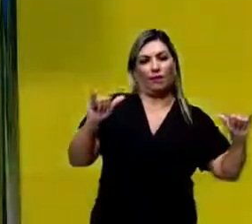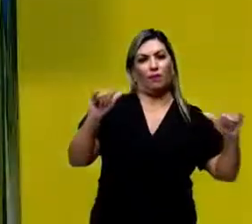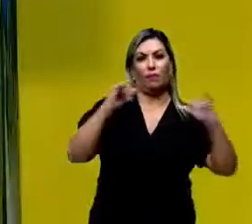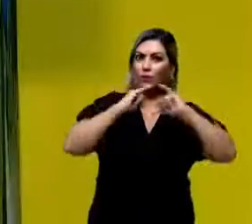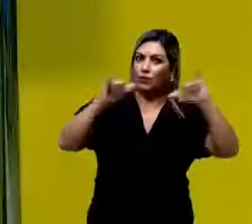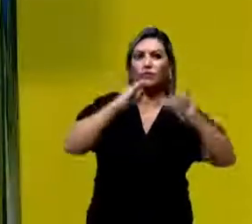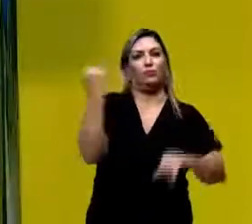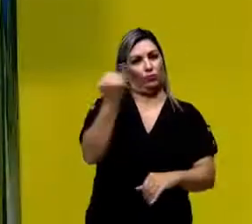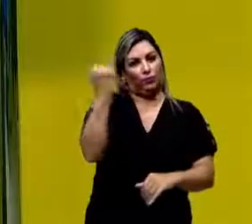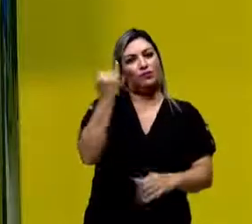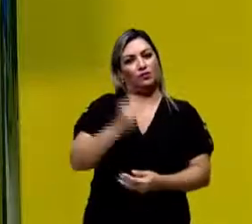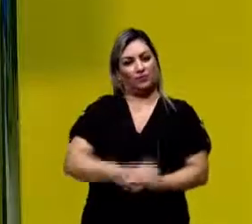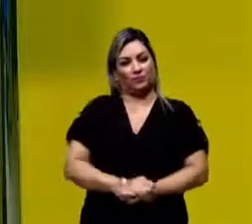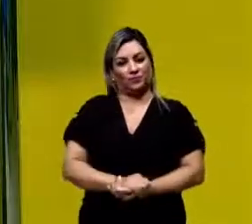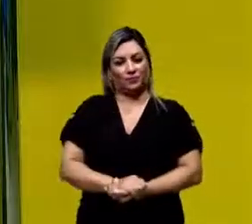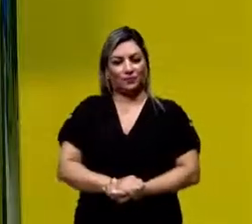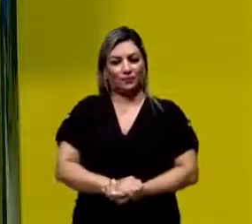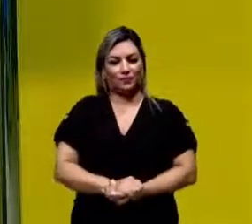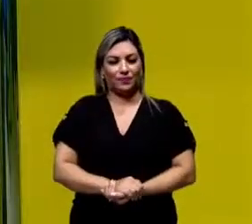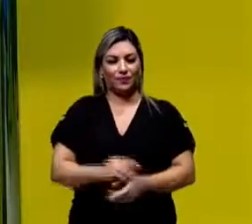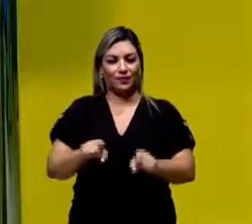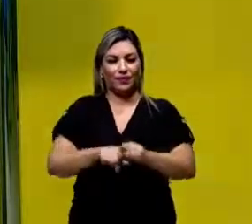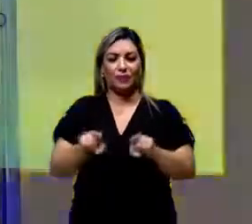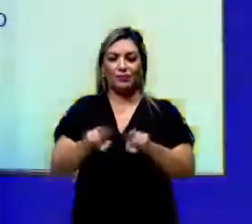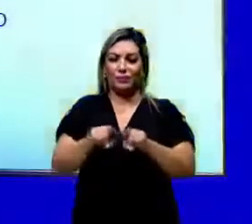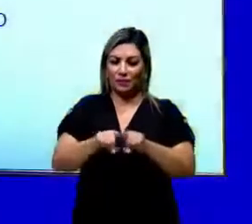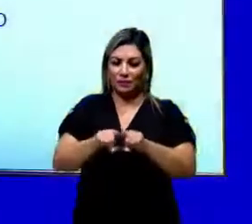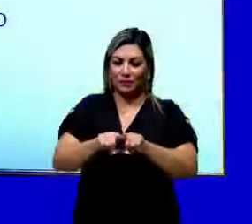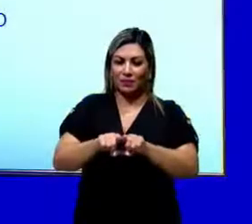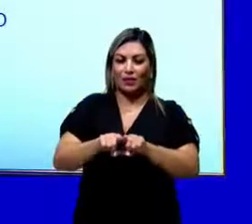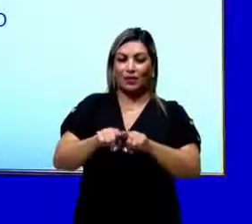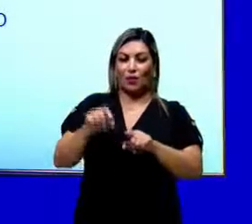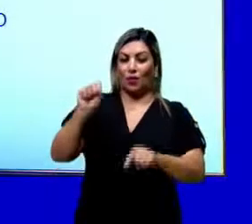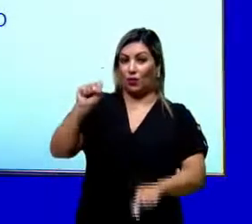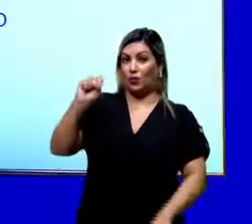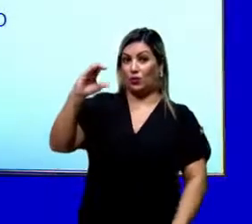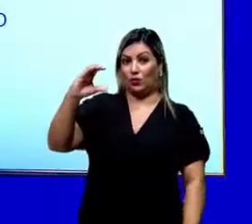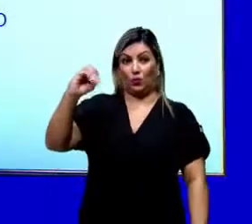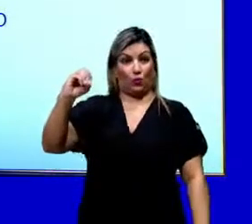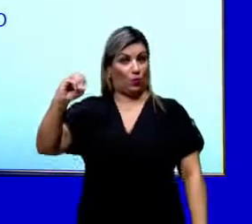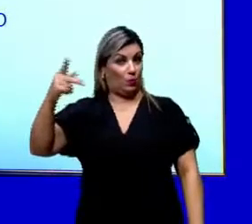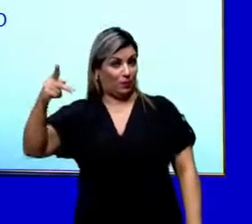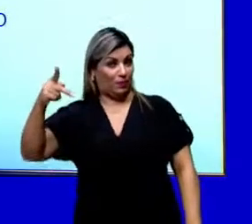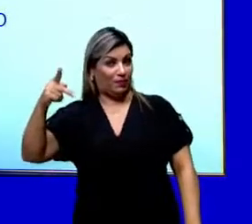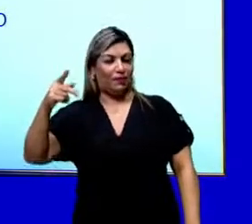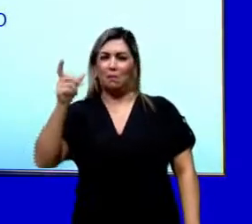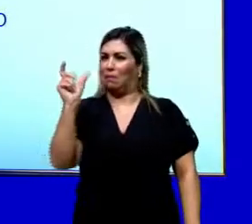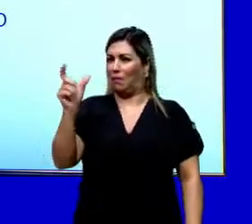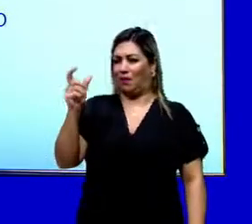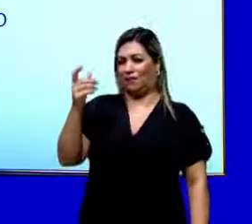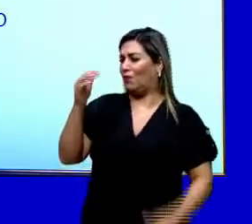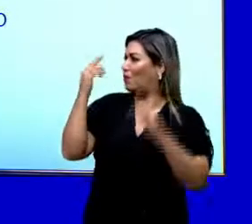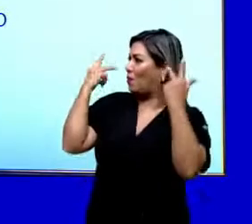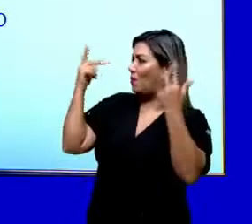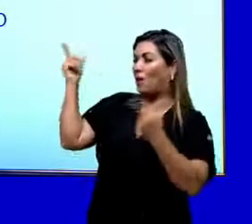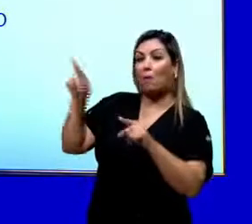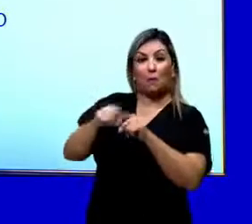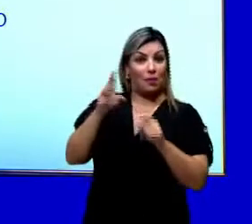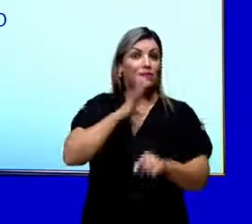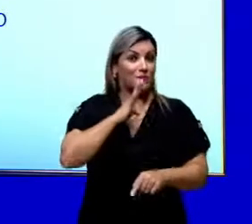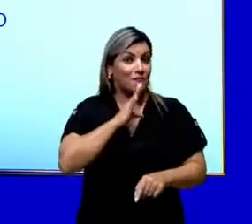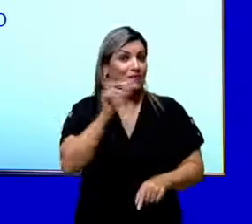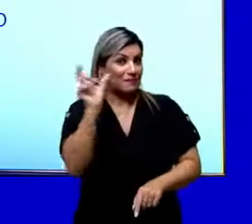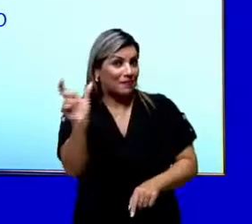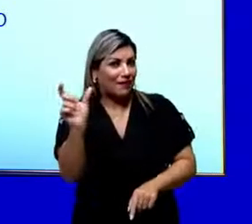dessa notícia nós temos o skoom eu acho que não é não é uma palavra muito comum mas vocês agora